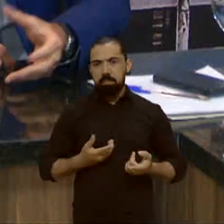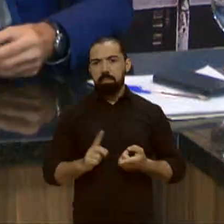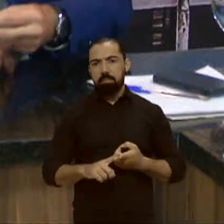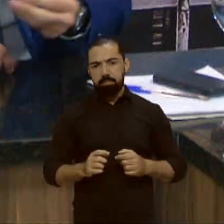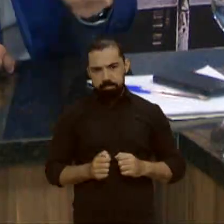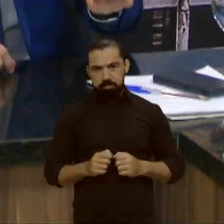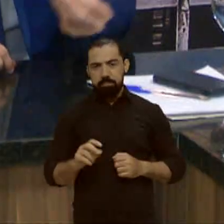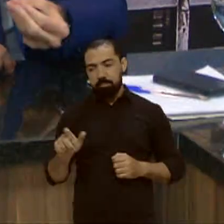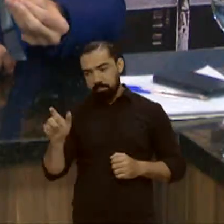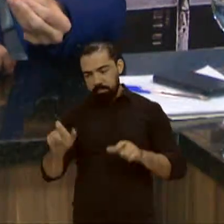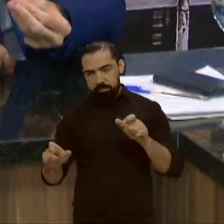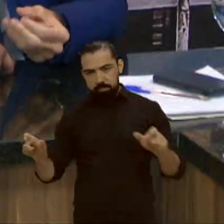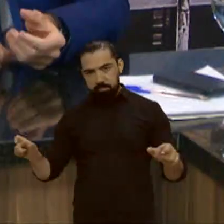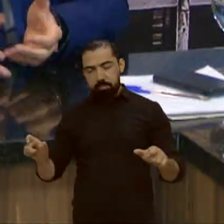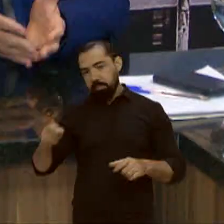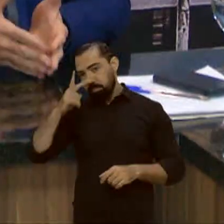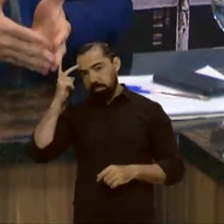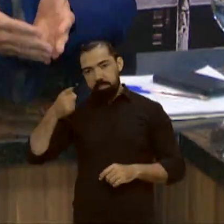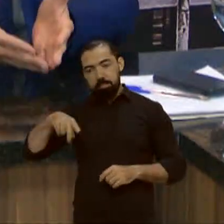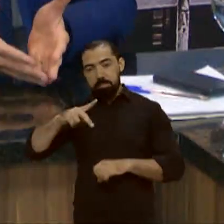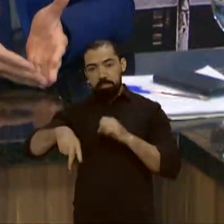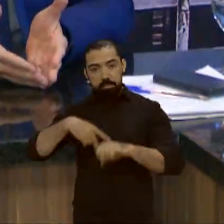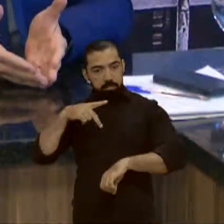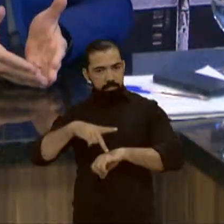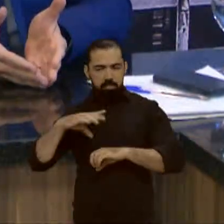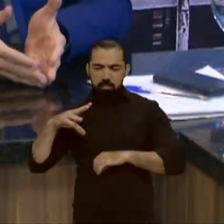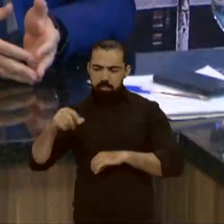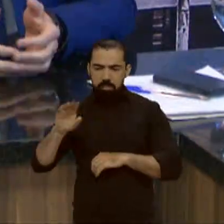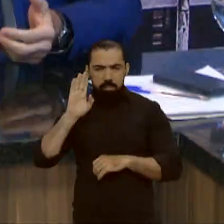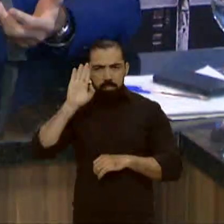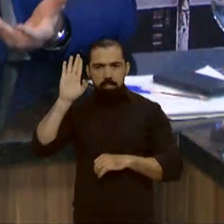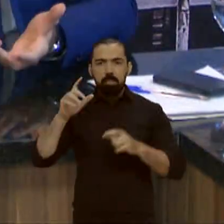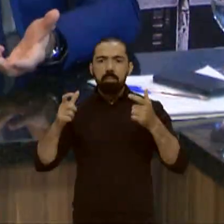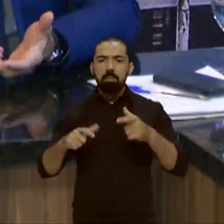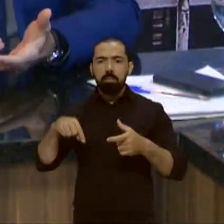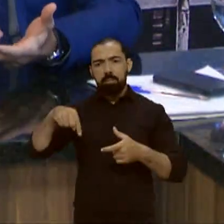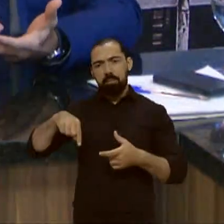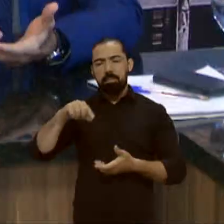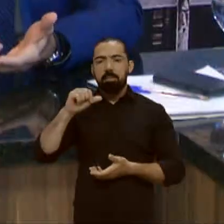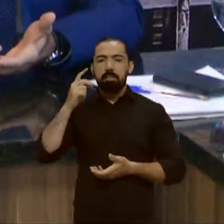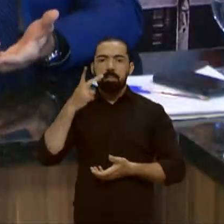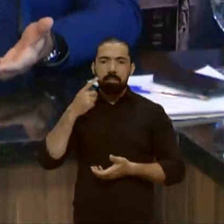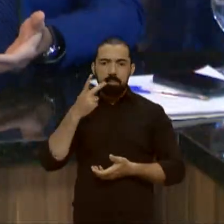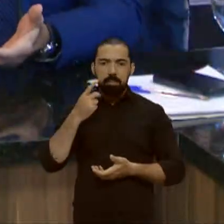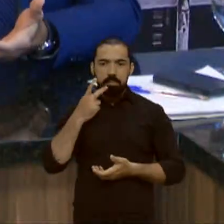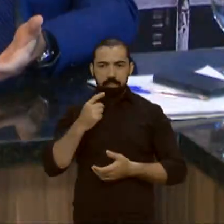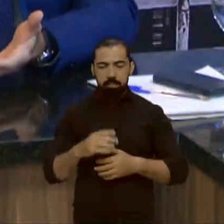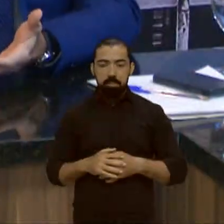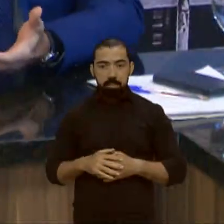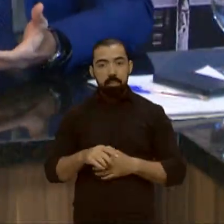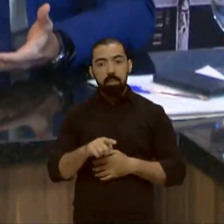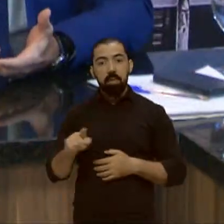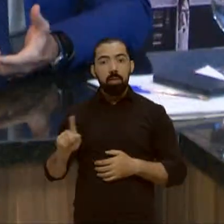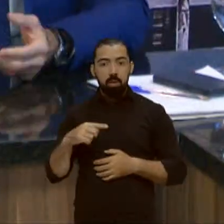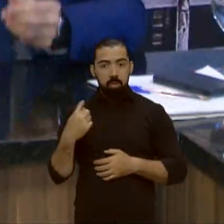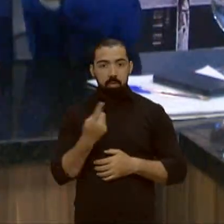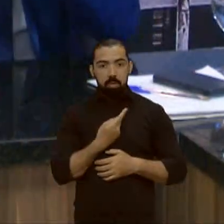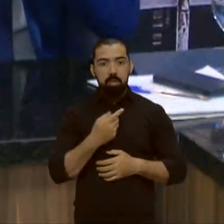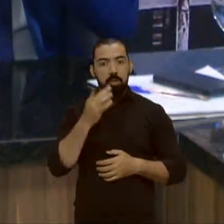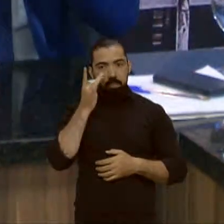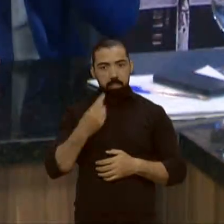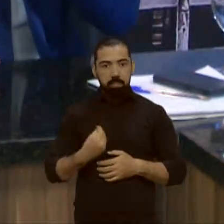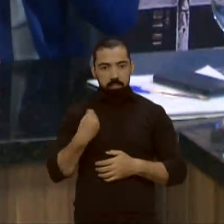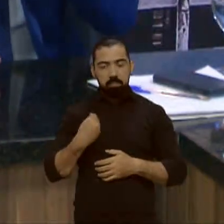pelos consumidores no país todo e especificamente na cidade de Fortaleza, para quem, por hora, nós estamos nos